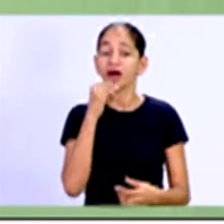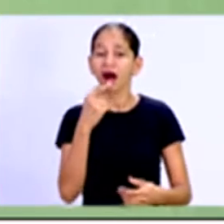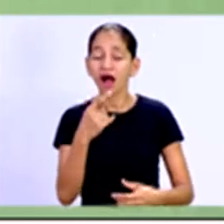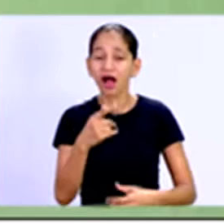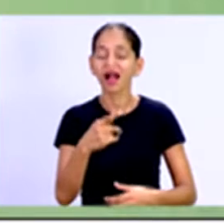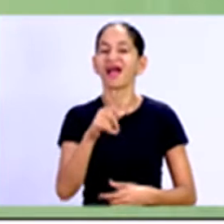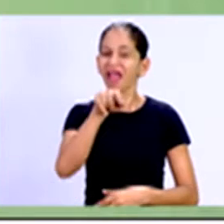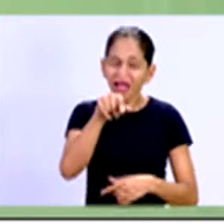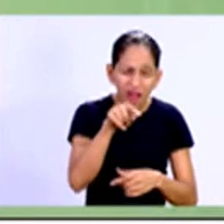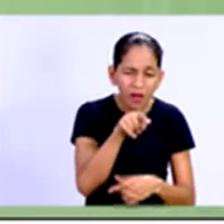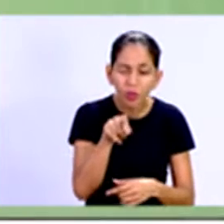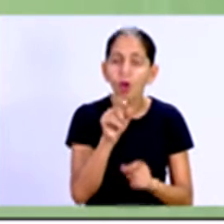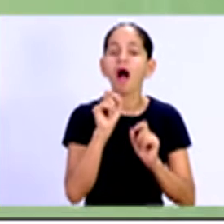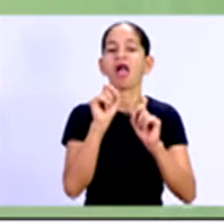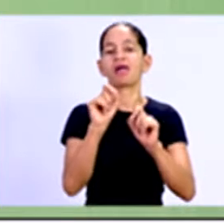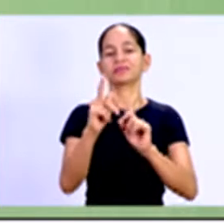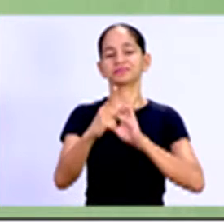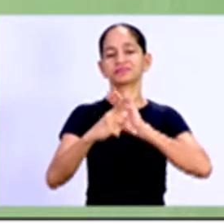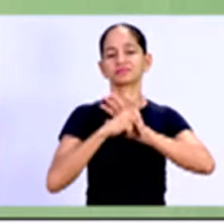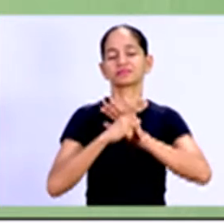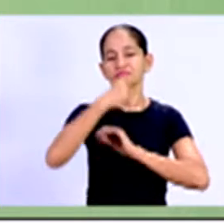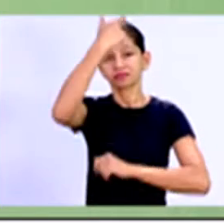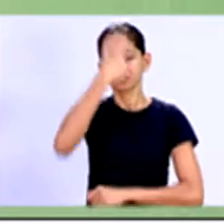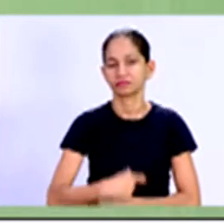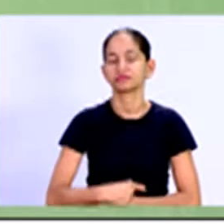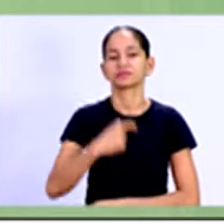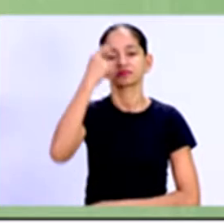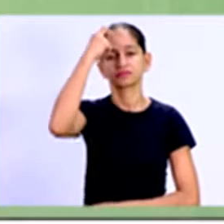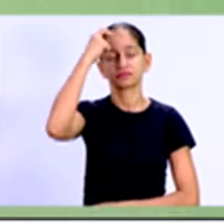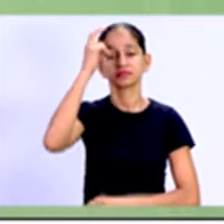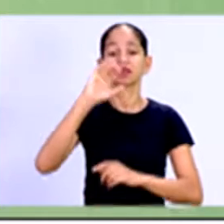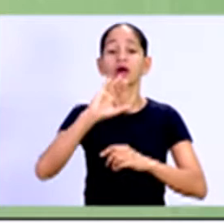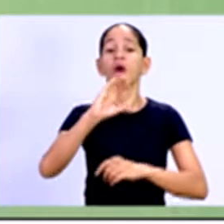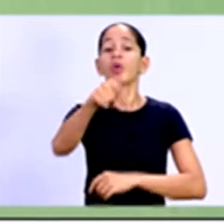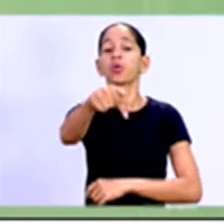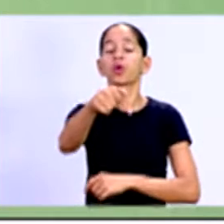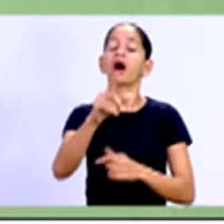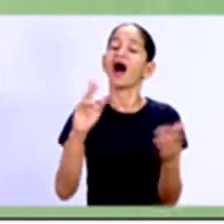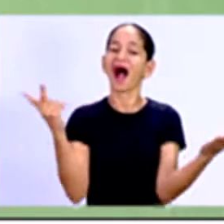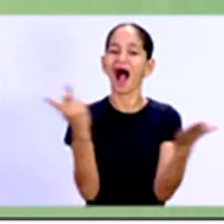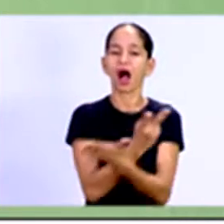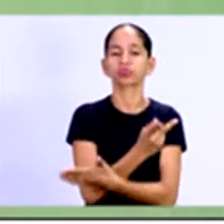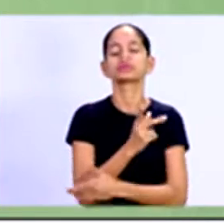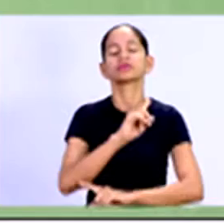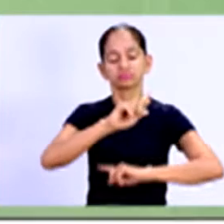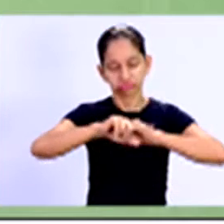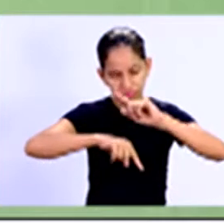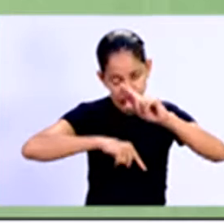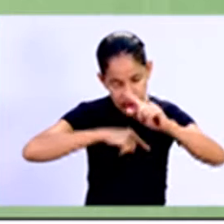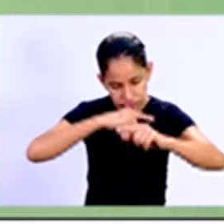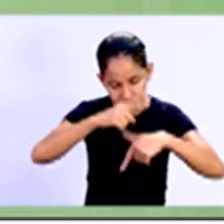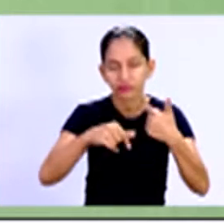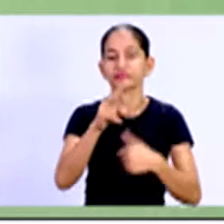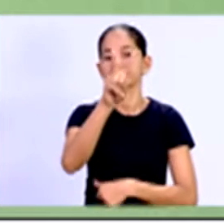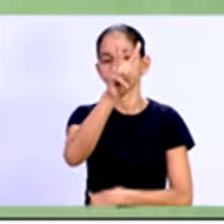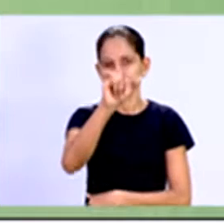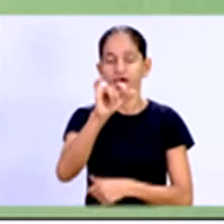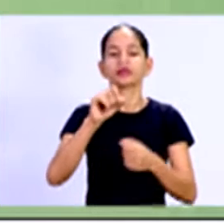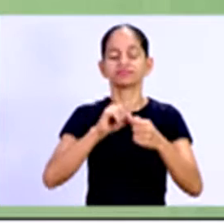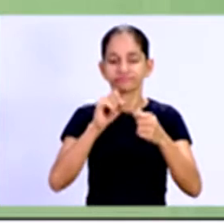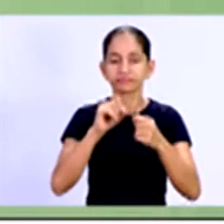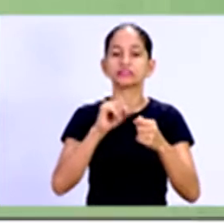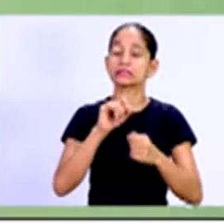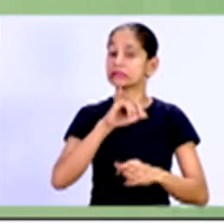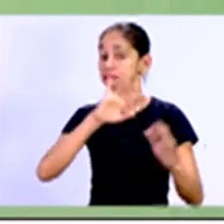importante, né? Bem como assumir as consequências das suas ações e, portanto, respondendo